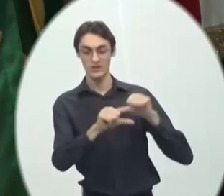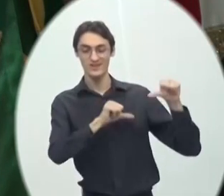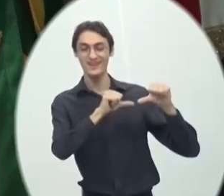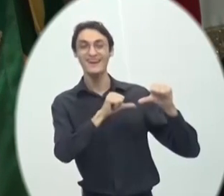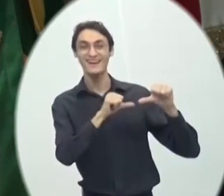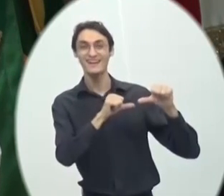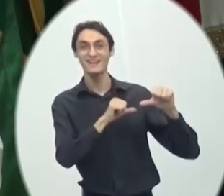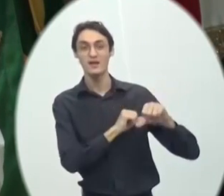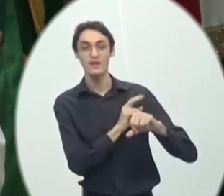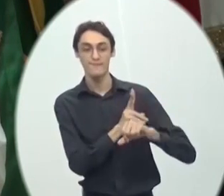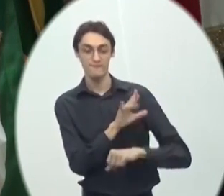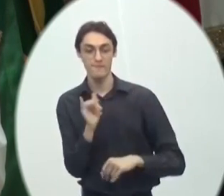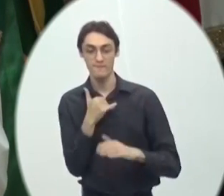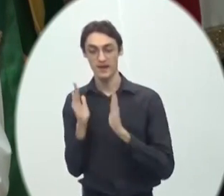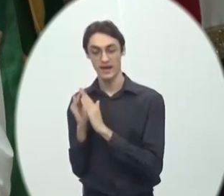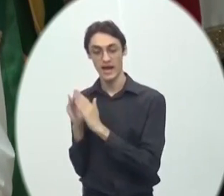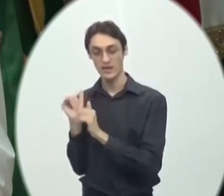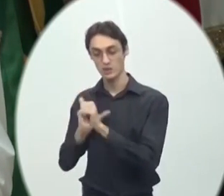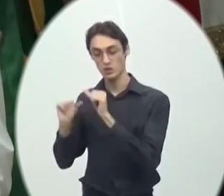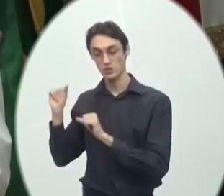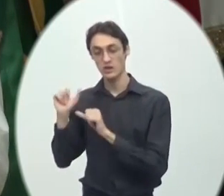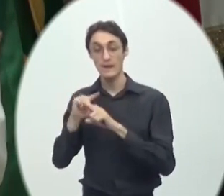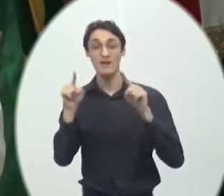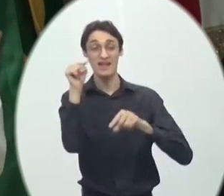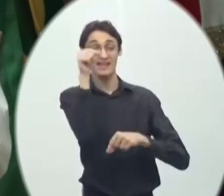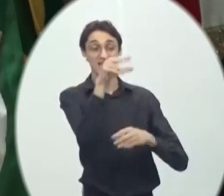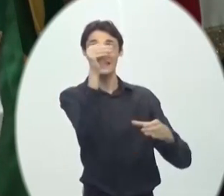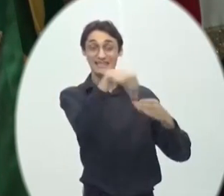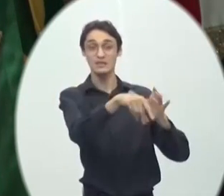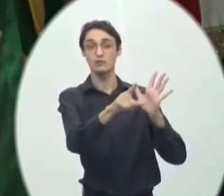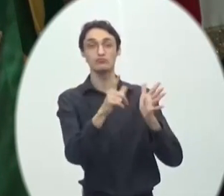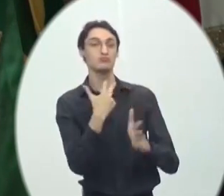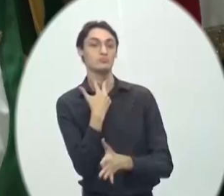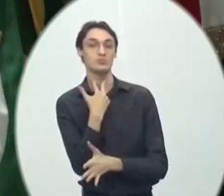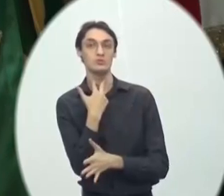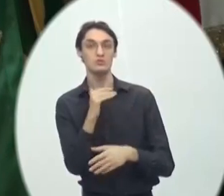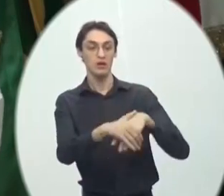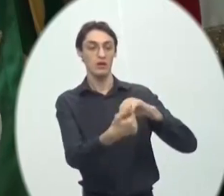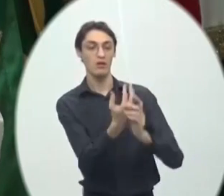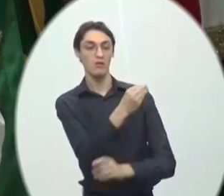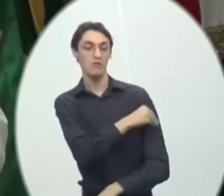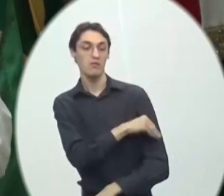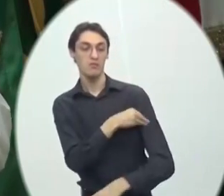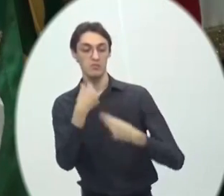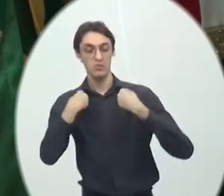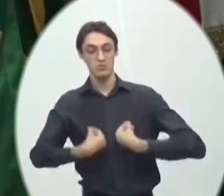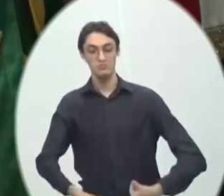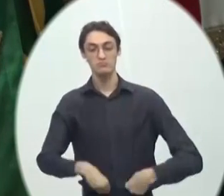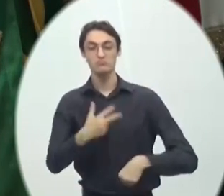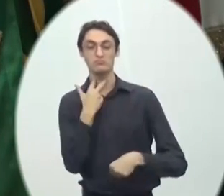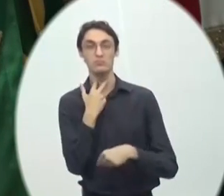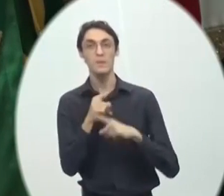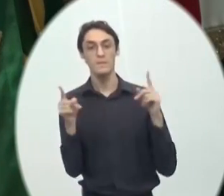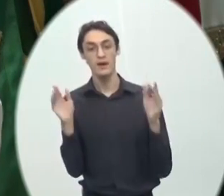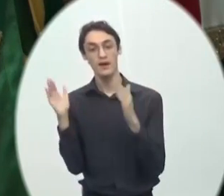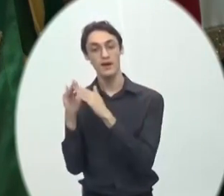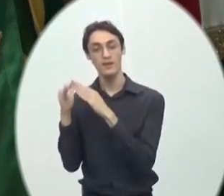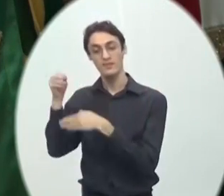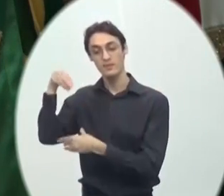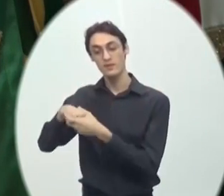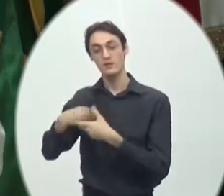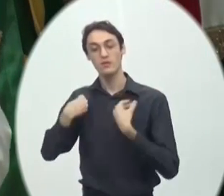pode levar para casa, não pode provar ali. Não pode lavar as mãos, passar o álcool gel e provar ali. Mas pode levar para casa,